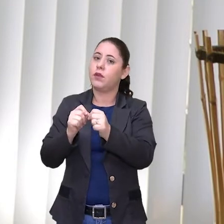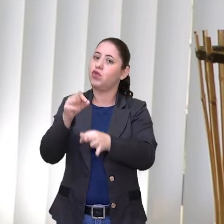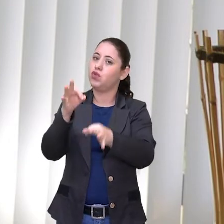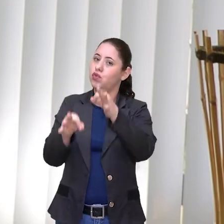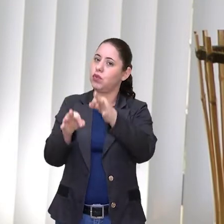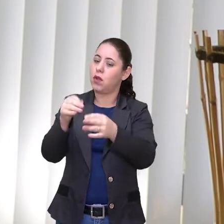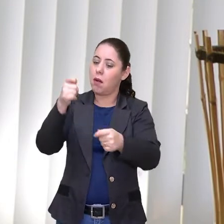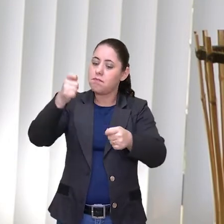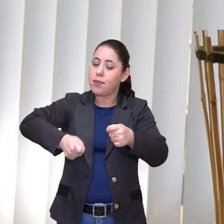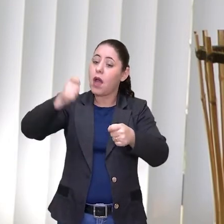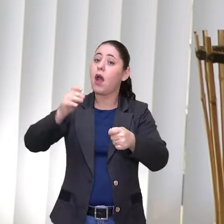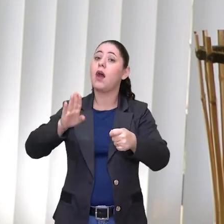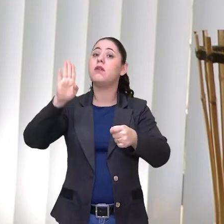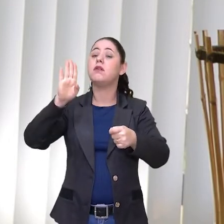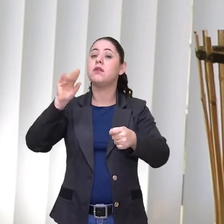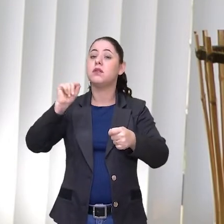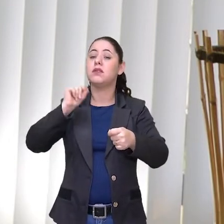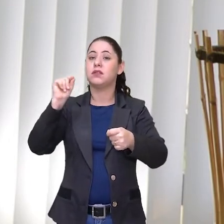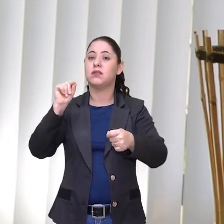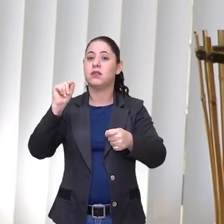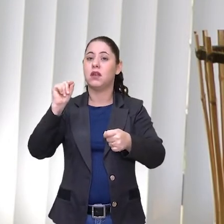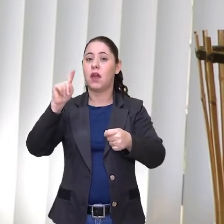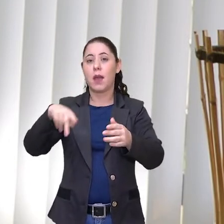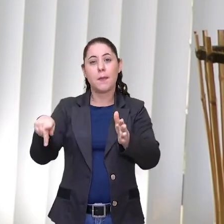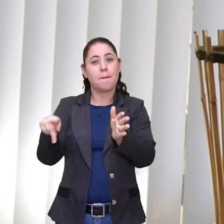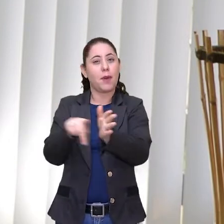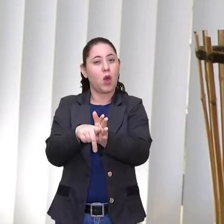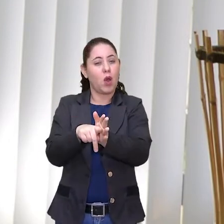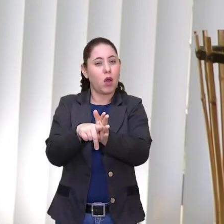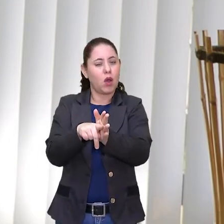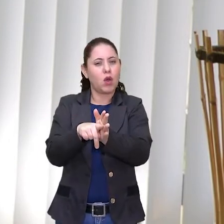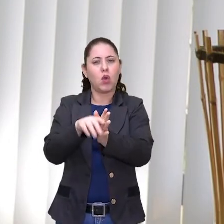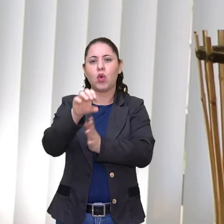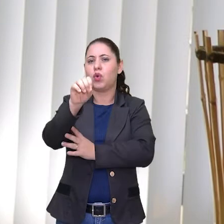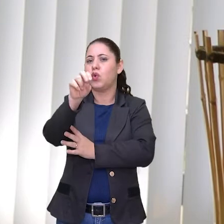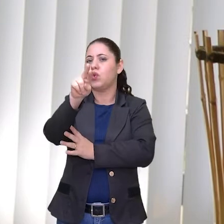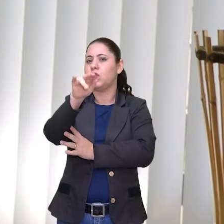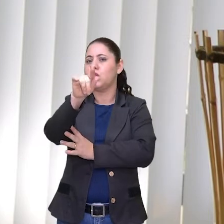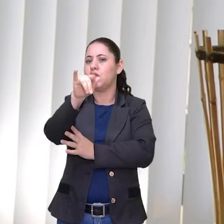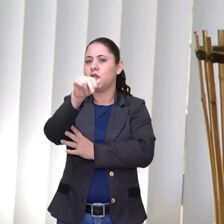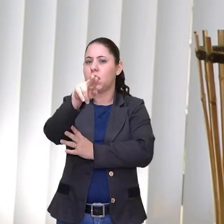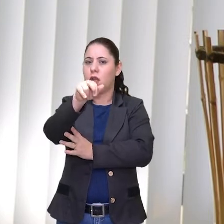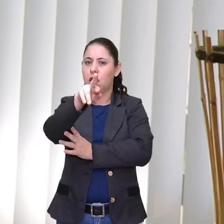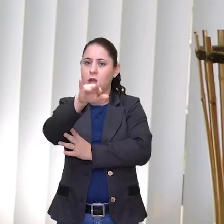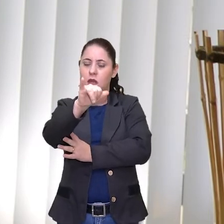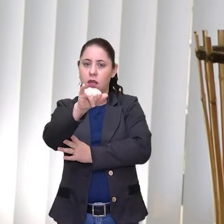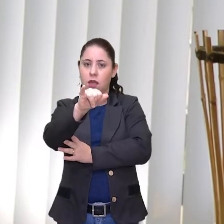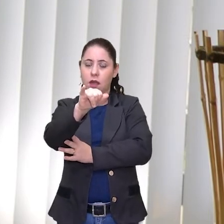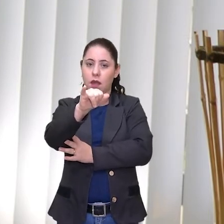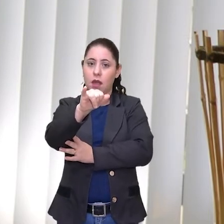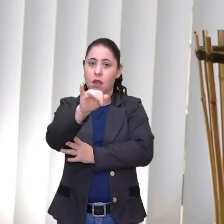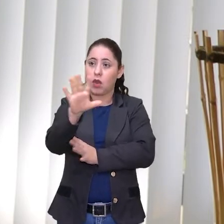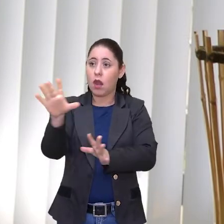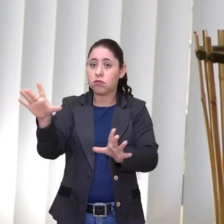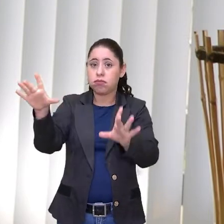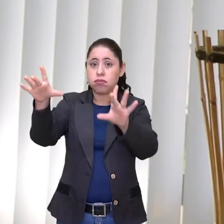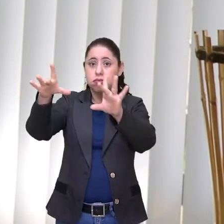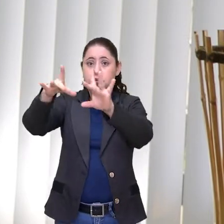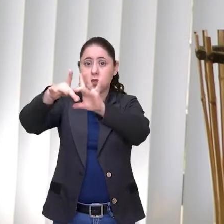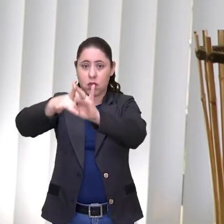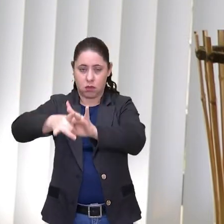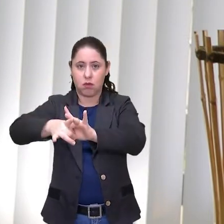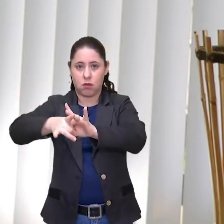em leilão judicial é uma forma de aquisição originária. O que significa isso? O bem não